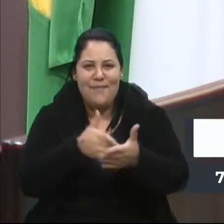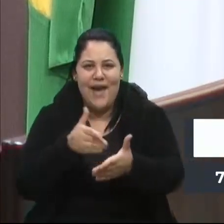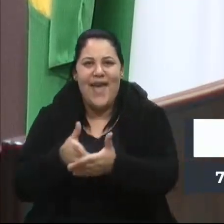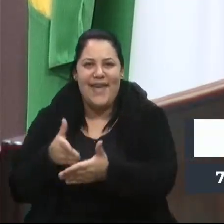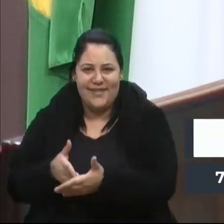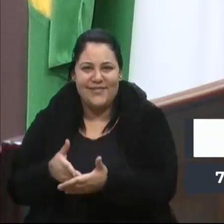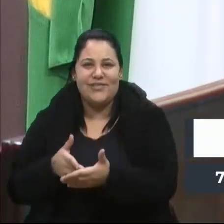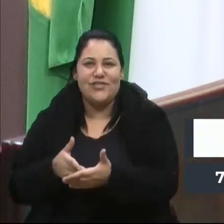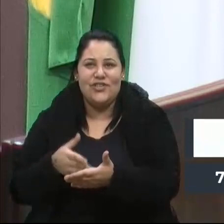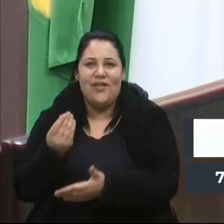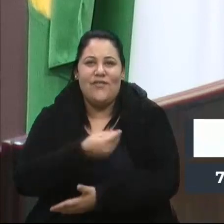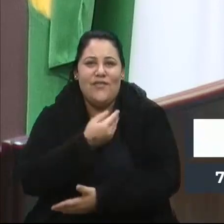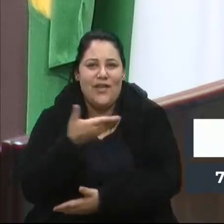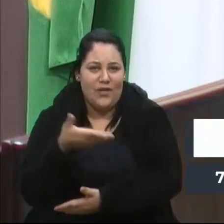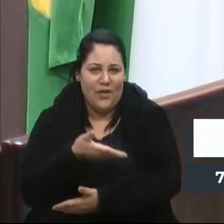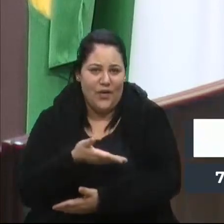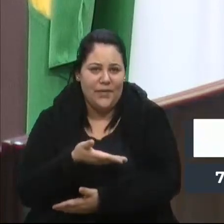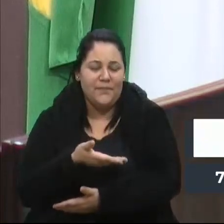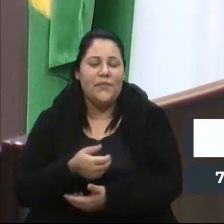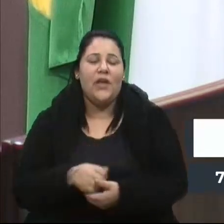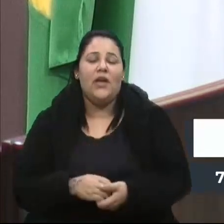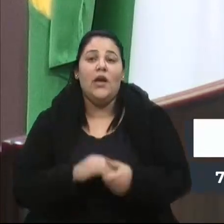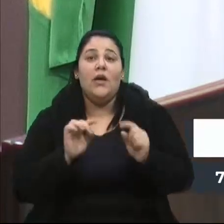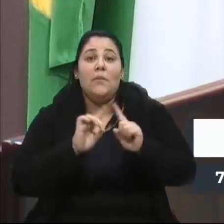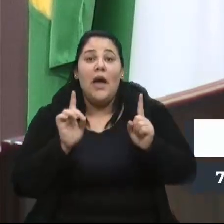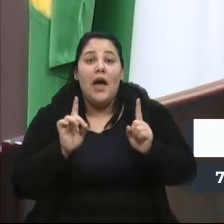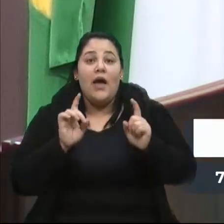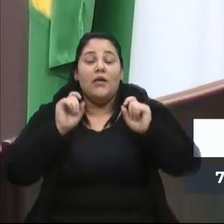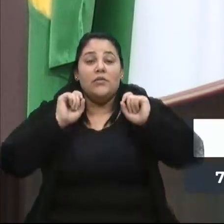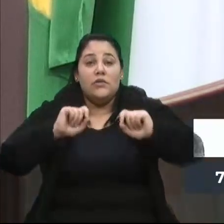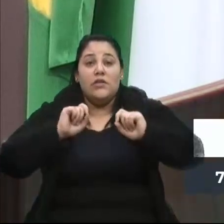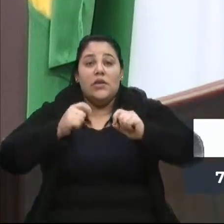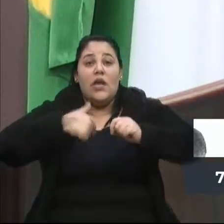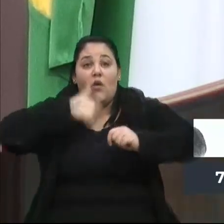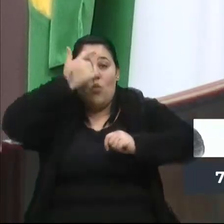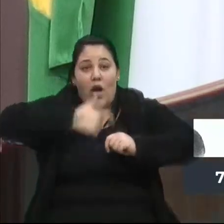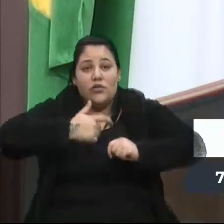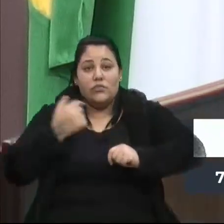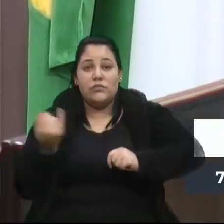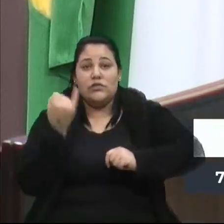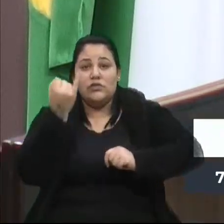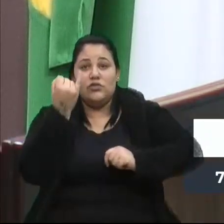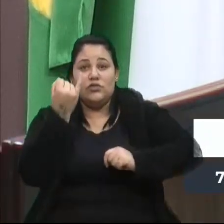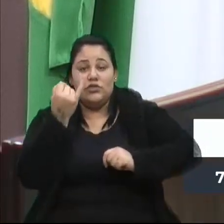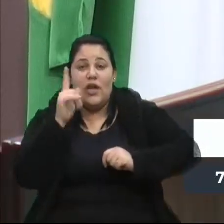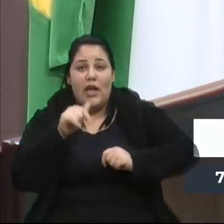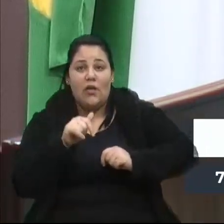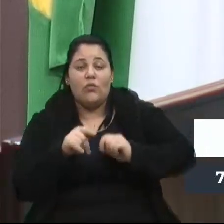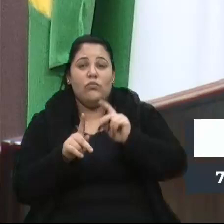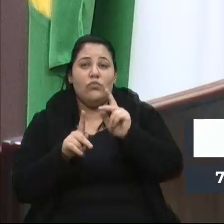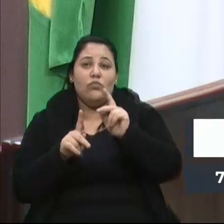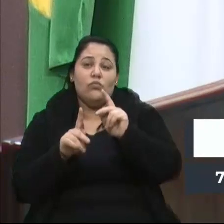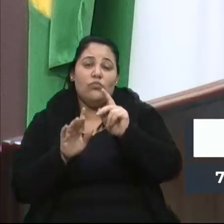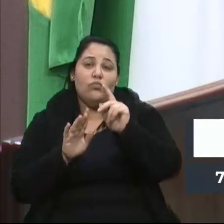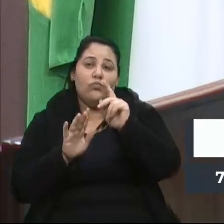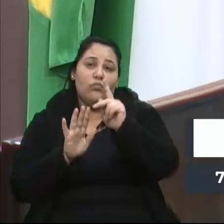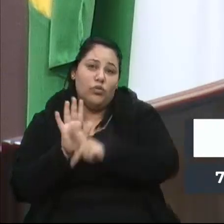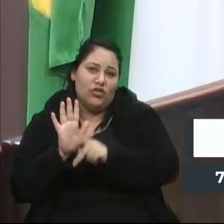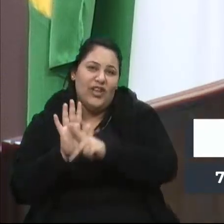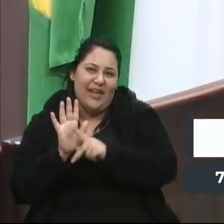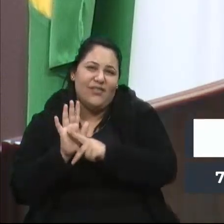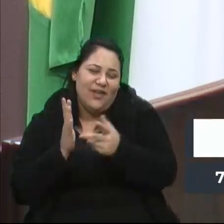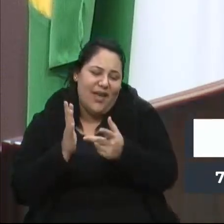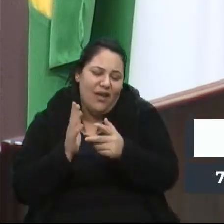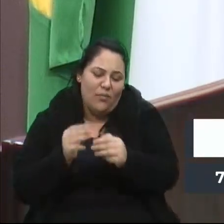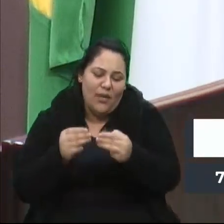vivendo nesse momento exatamente. Mas o que eu acho que é importante, sim, é um projeto que é uma emenda que vem aqui a